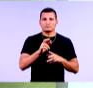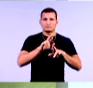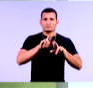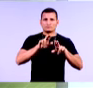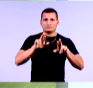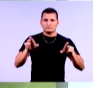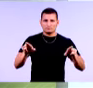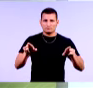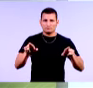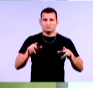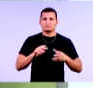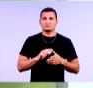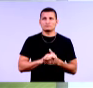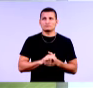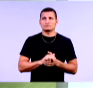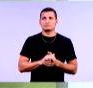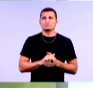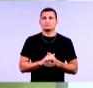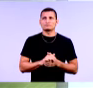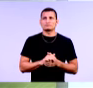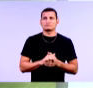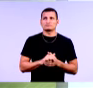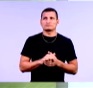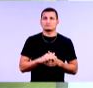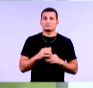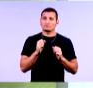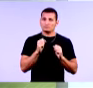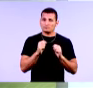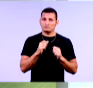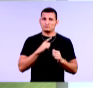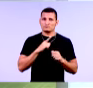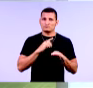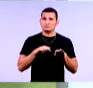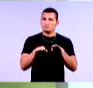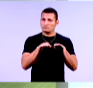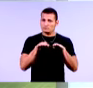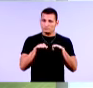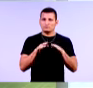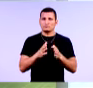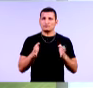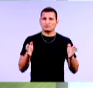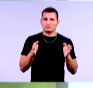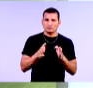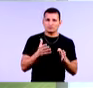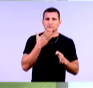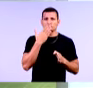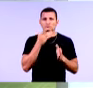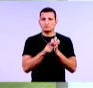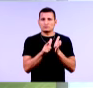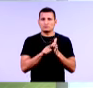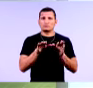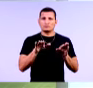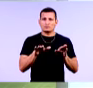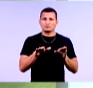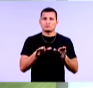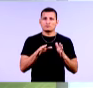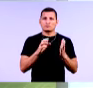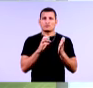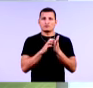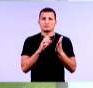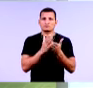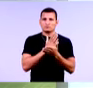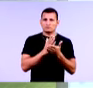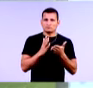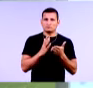a questão, gente, como falei, a gente pode até ter um padrão, o tamanho, o tipo do papel, mas vão ter algumas características que